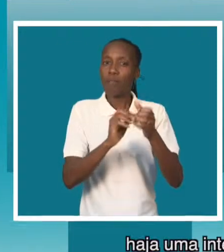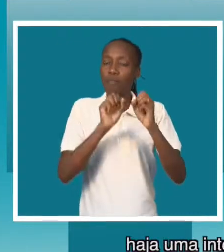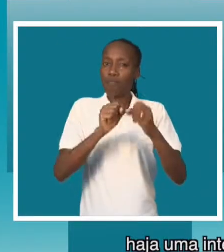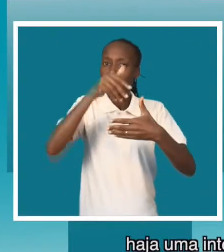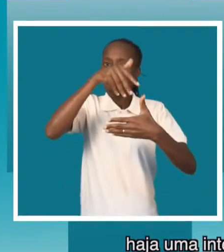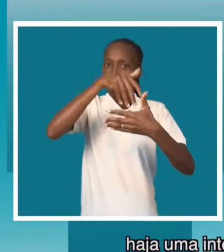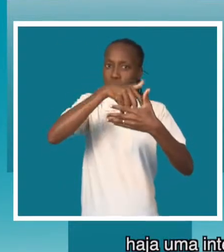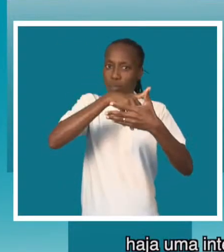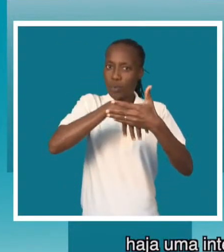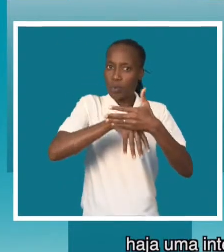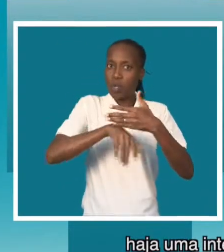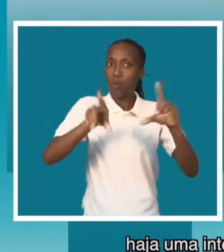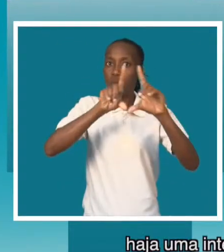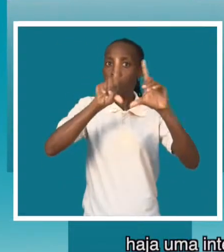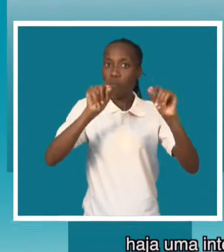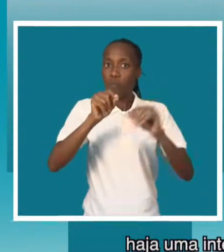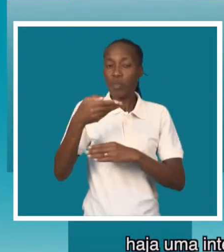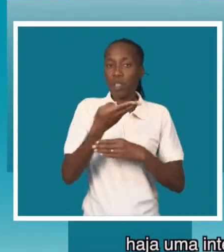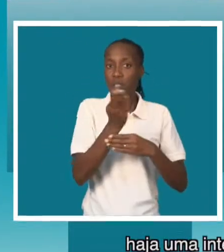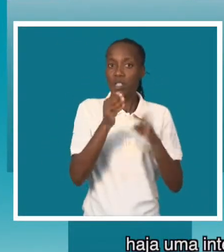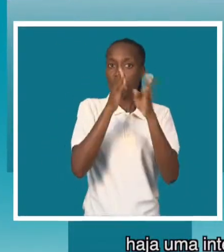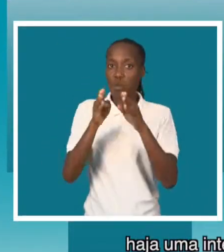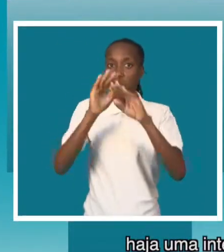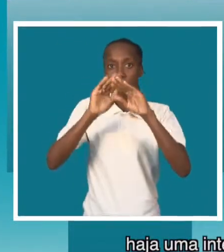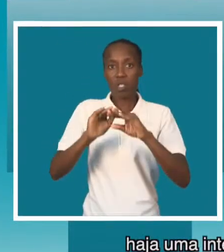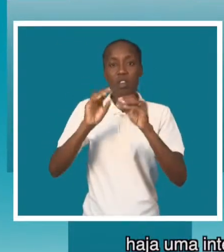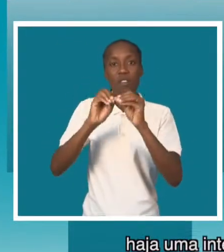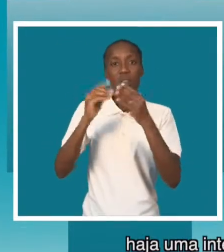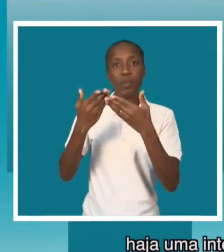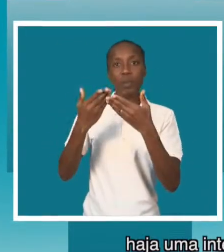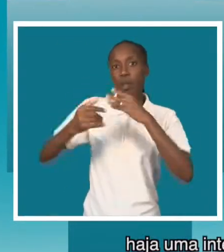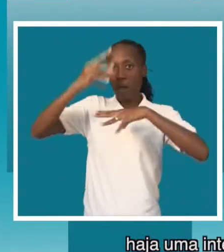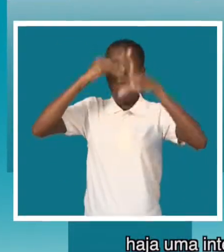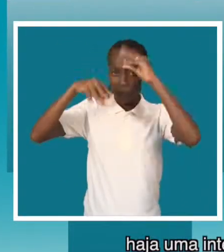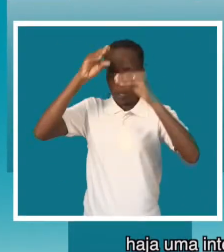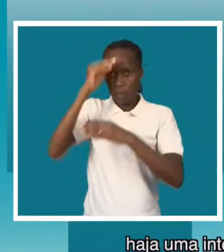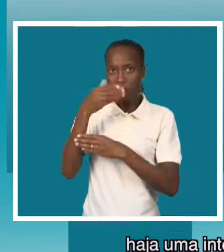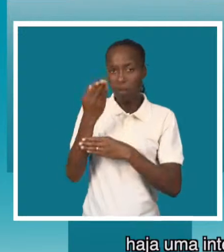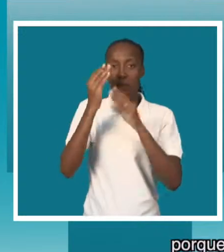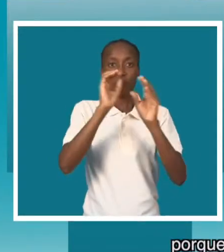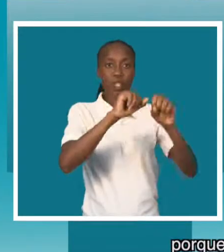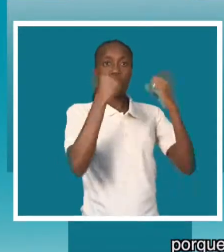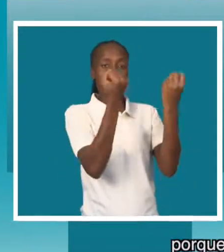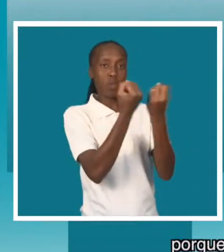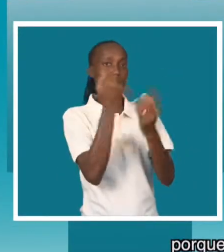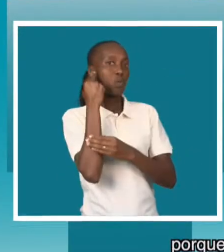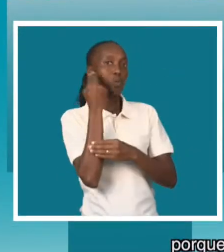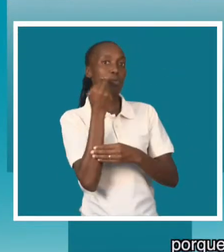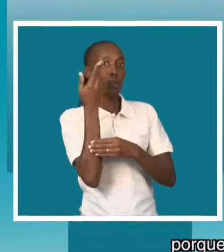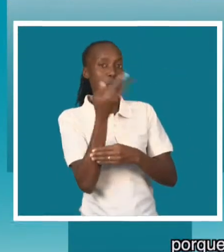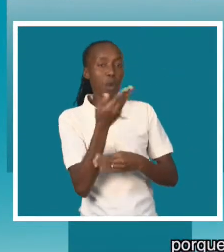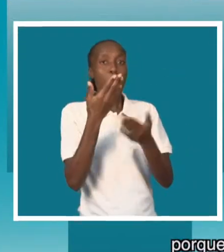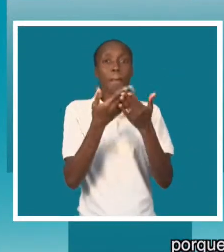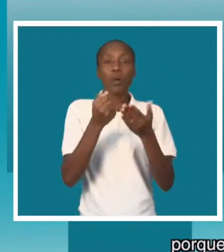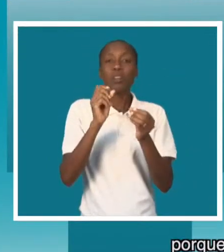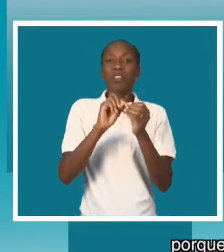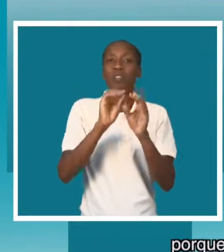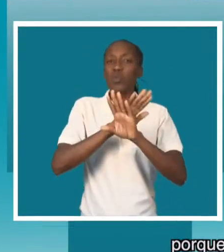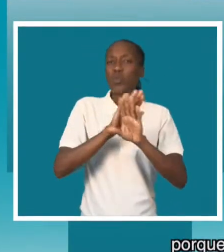interação entre os capacitados aqui e a Associação dos Surdos. Porque não basta